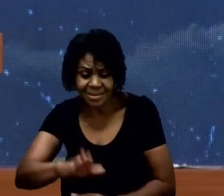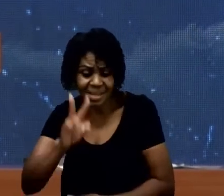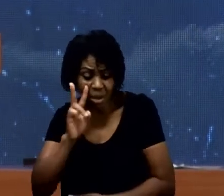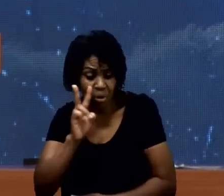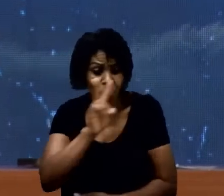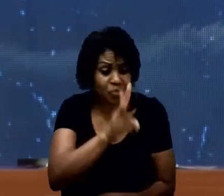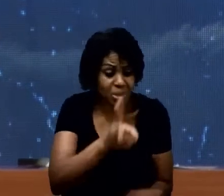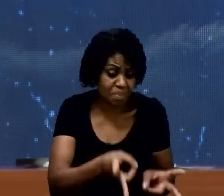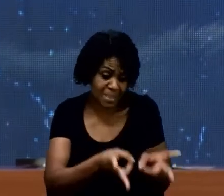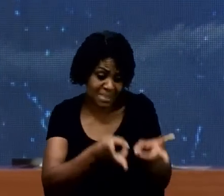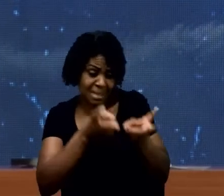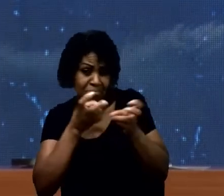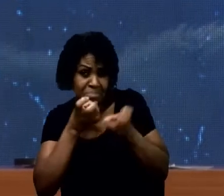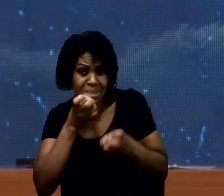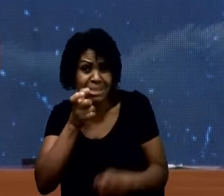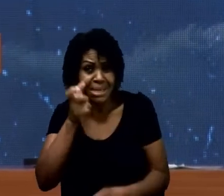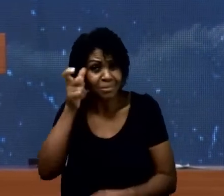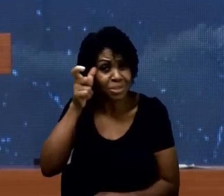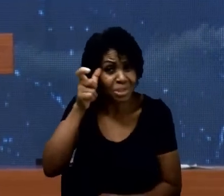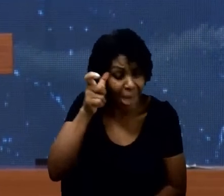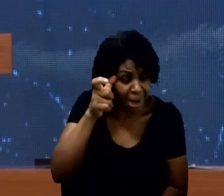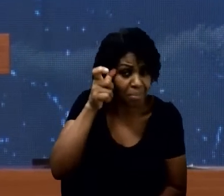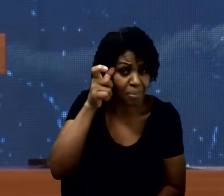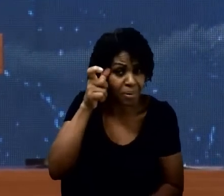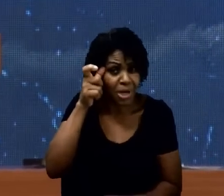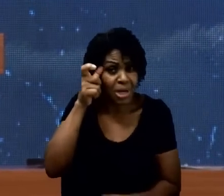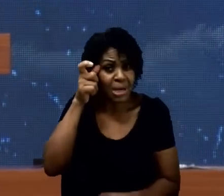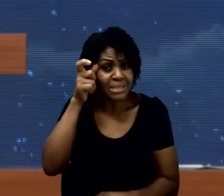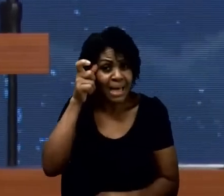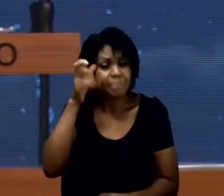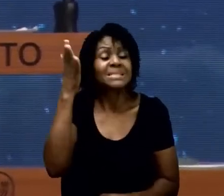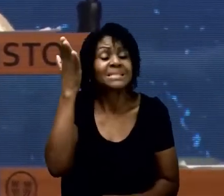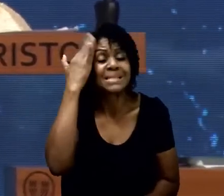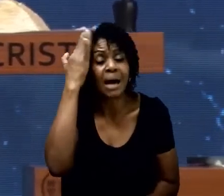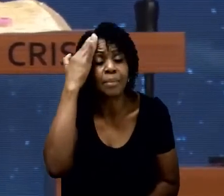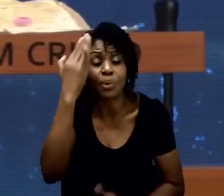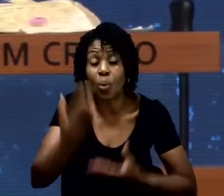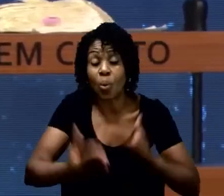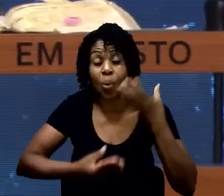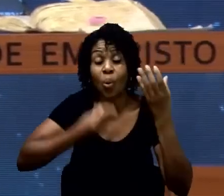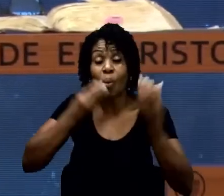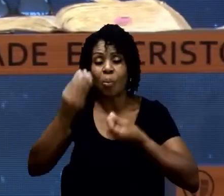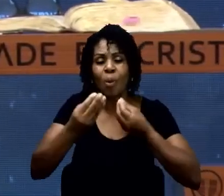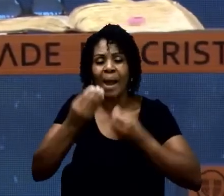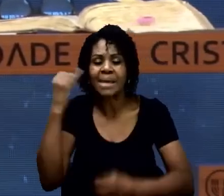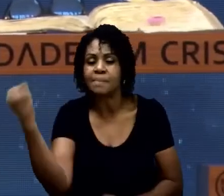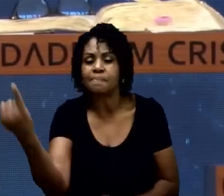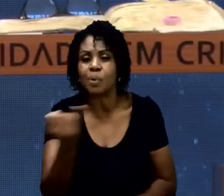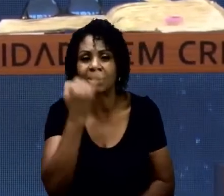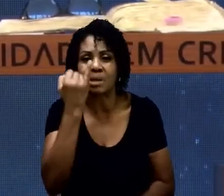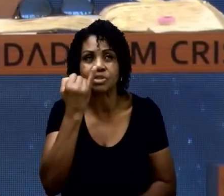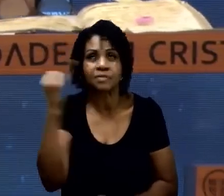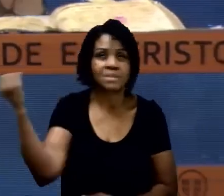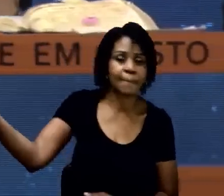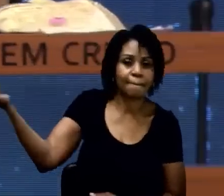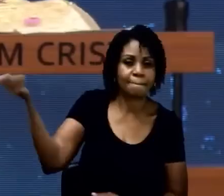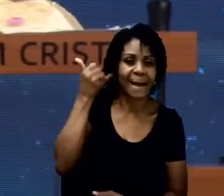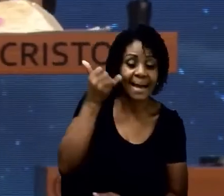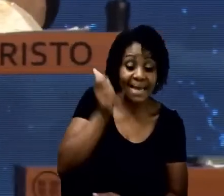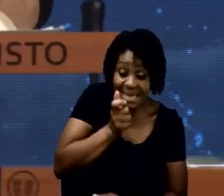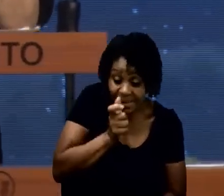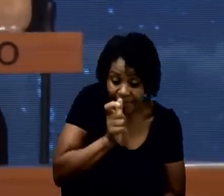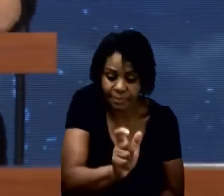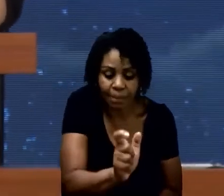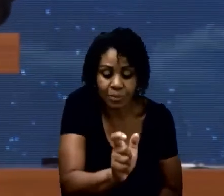sentia demônios. Só quem foi oprimido sai. Sabe o valor da palavra? Sai dele. Porque